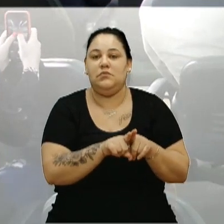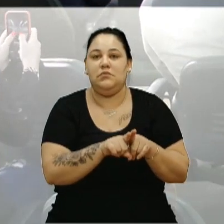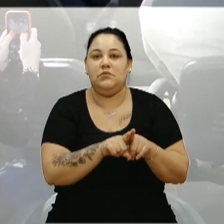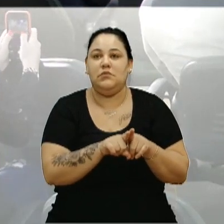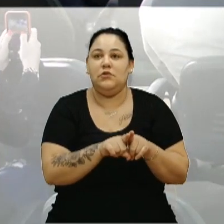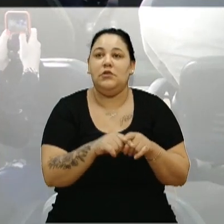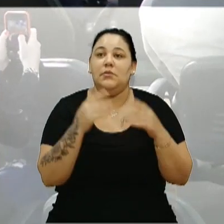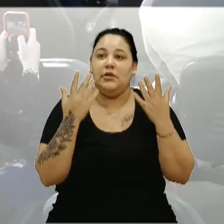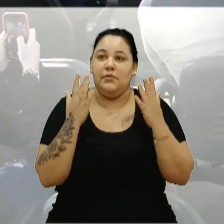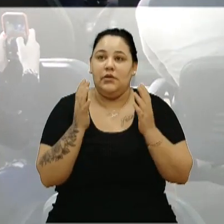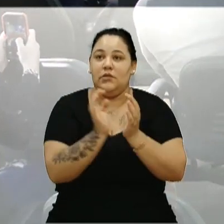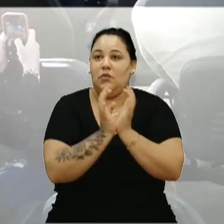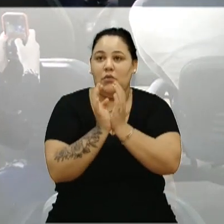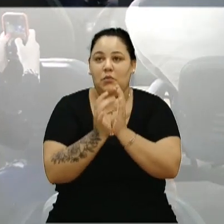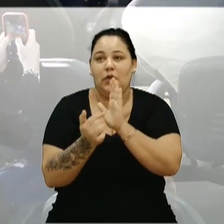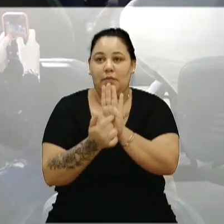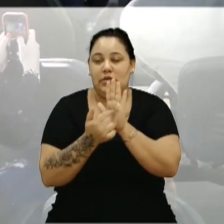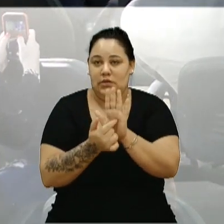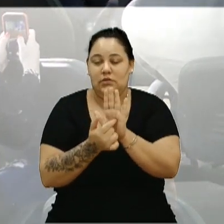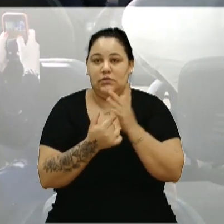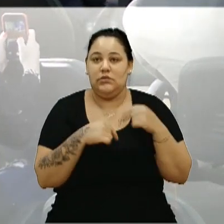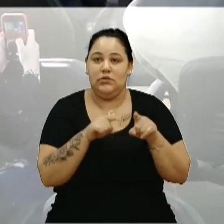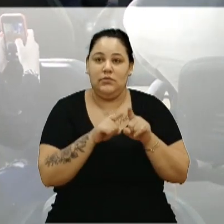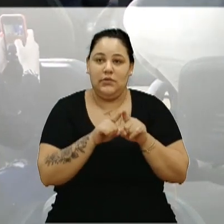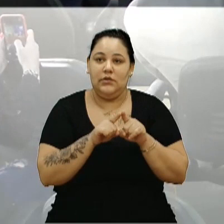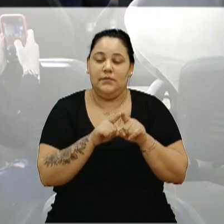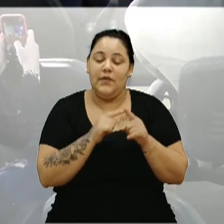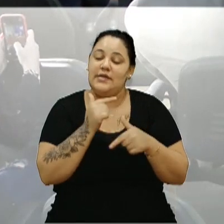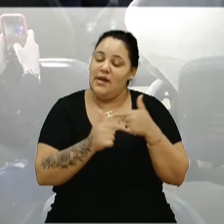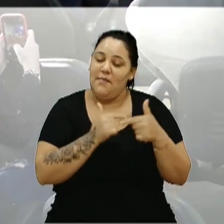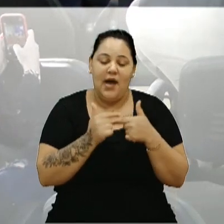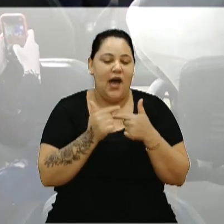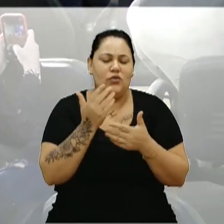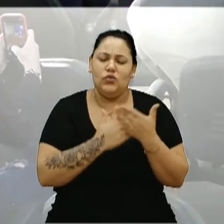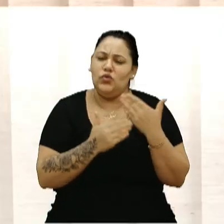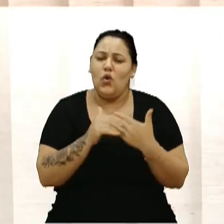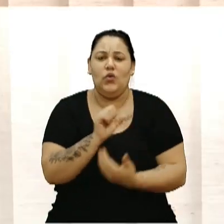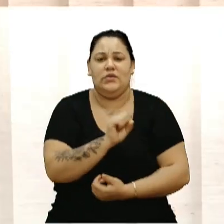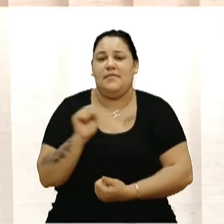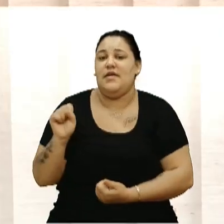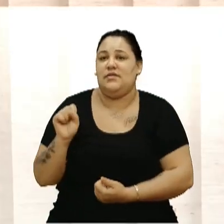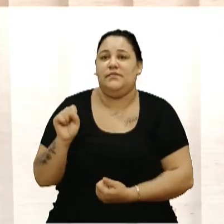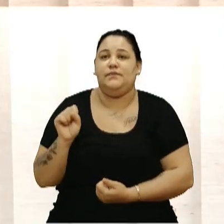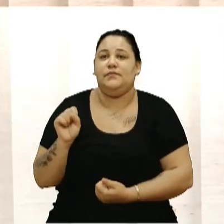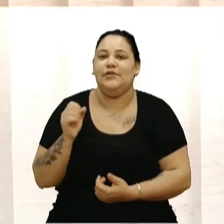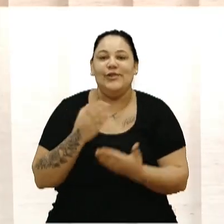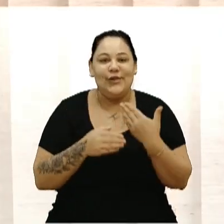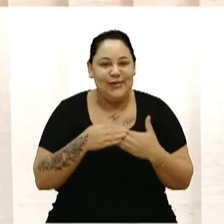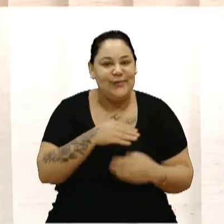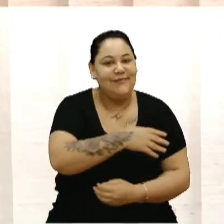Parabéns, né, à equipe que tem apresentado esse trabalho para a gente todo semestre, todo